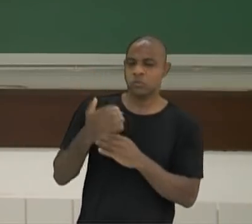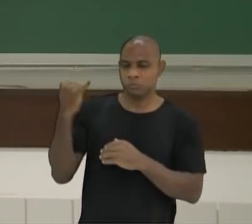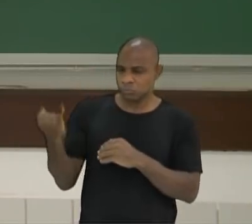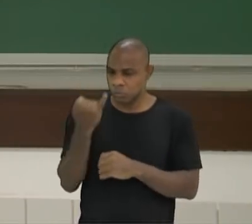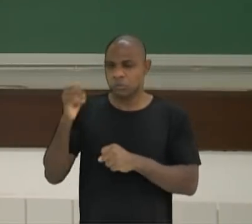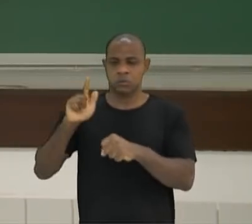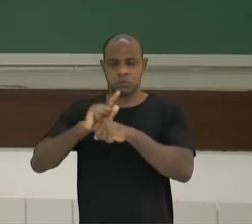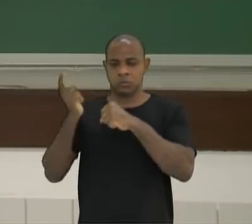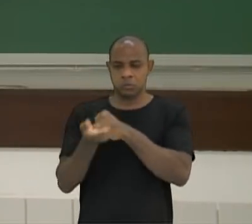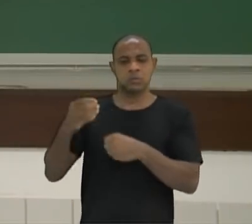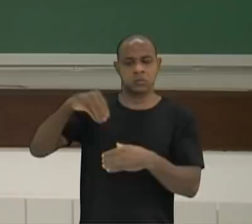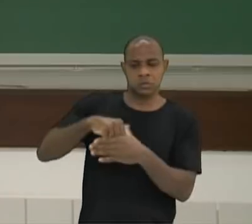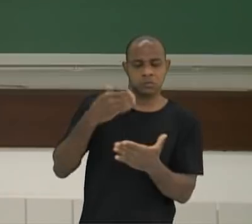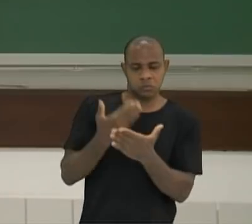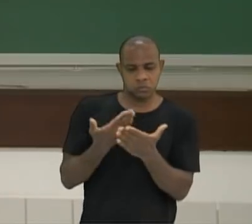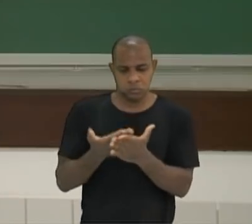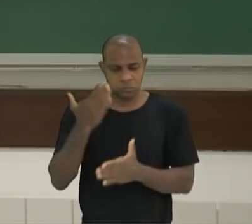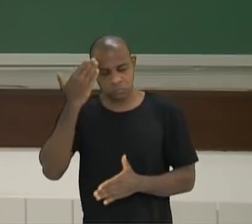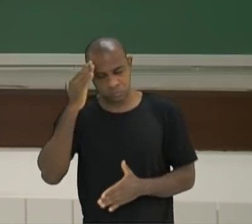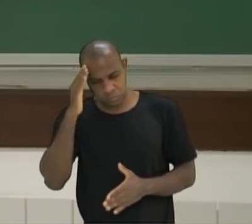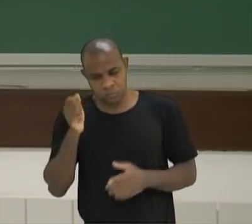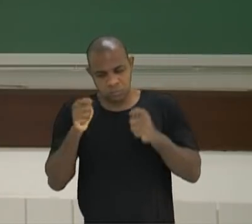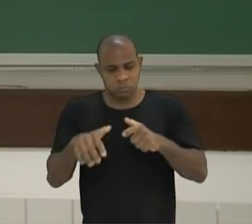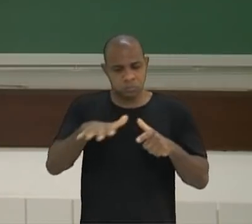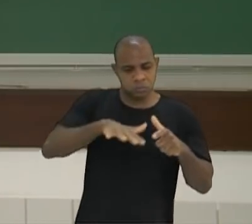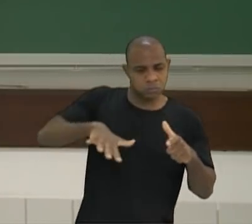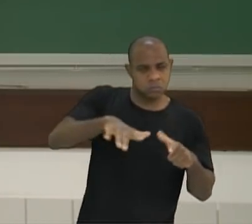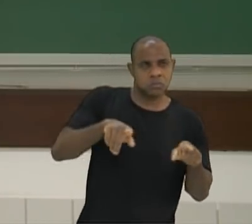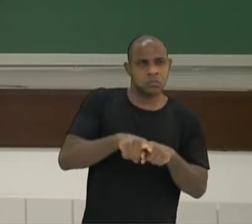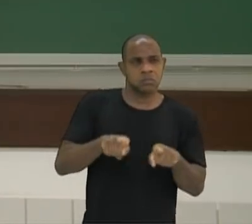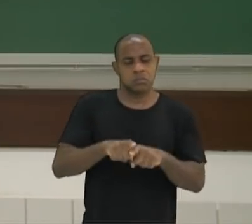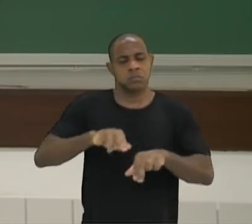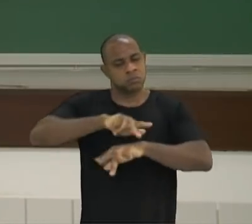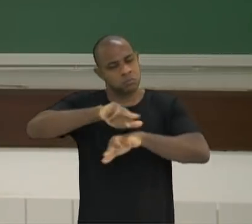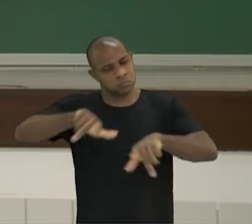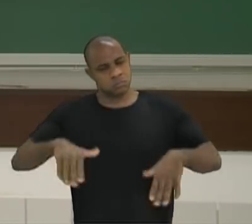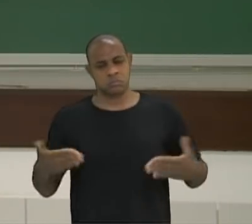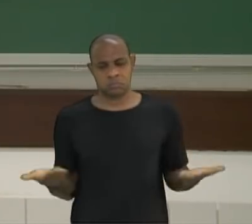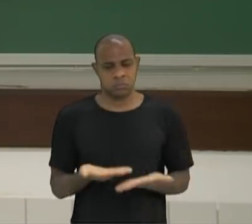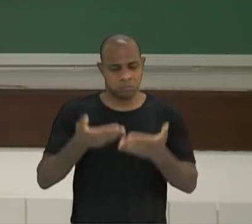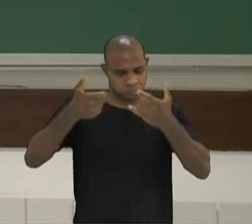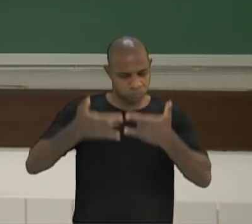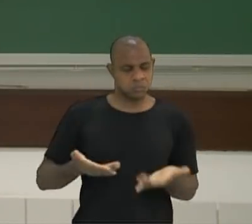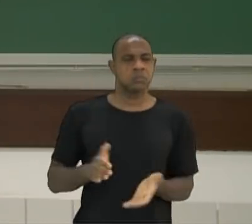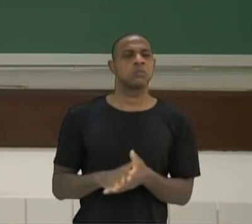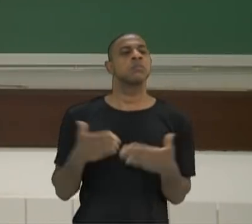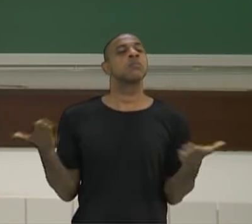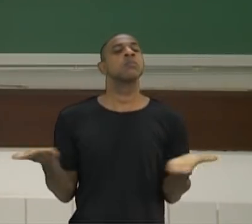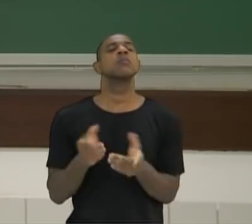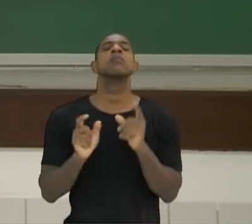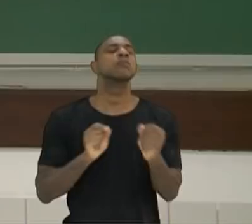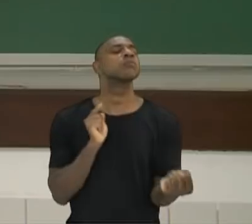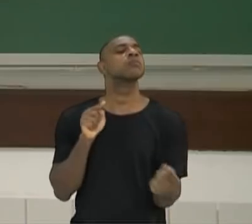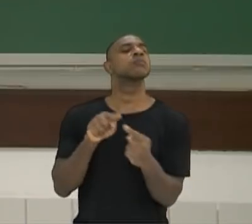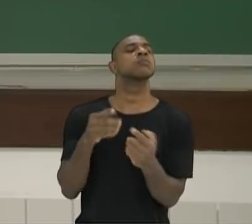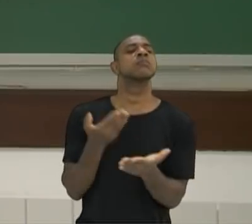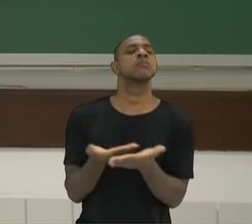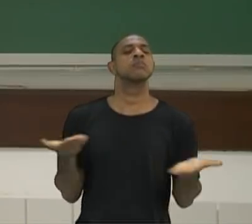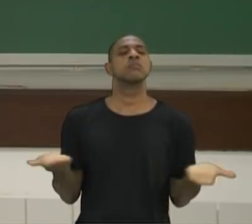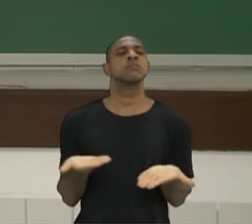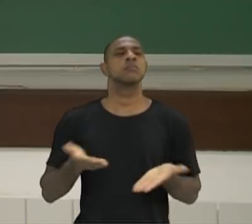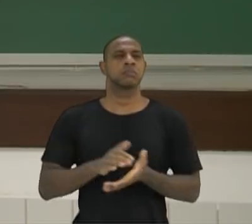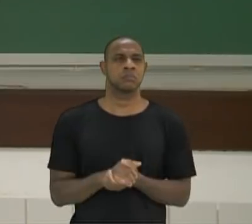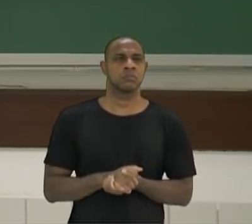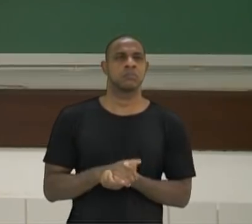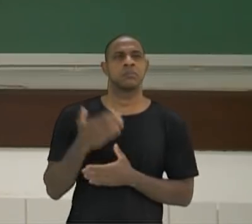geografia, no estudo, na compreensão do espaço geográfico, na análise que nós vamos fazer. Então, esse é o objetivo da nossa aula de